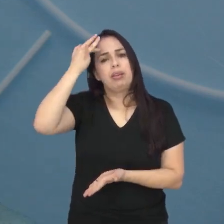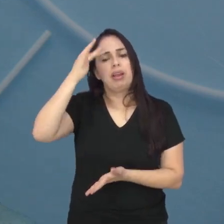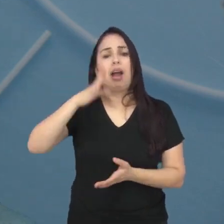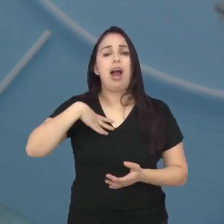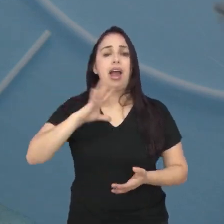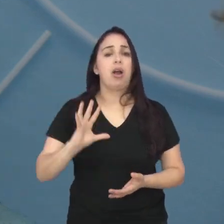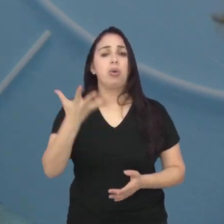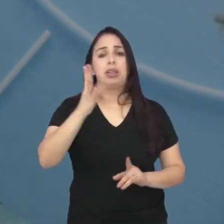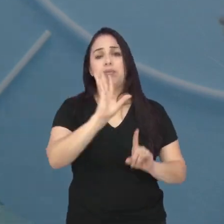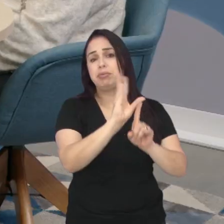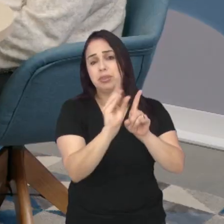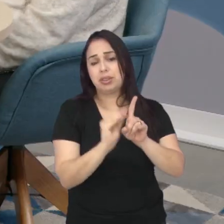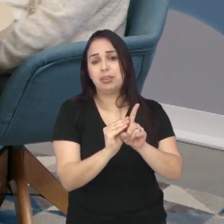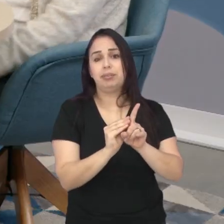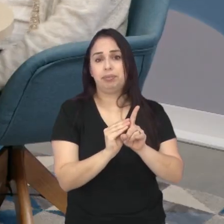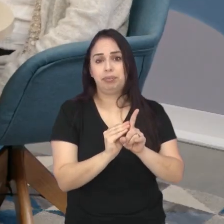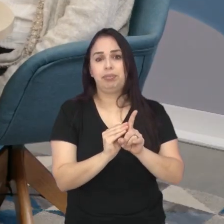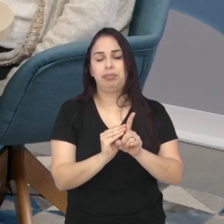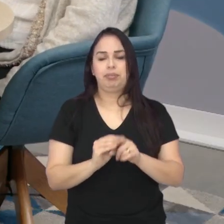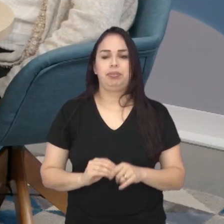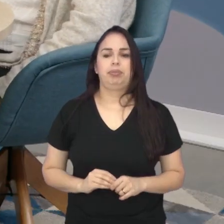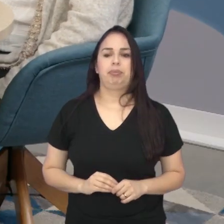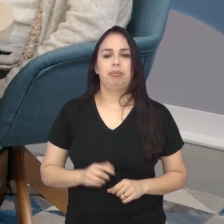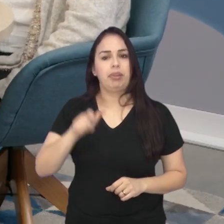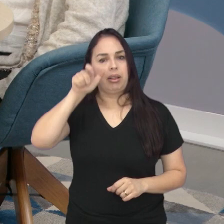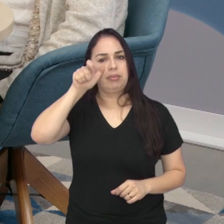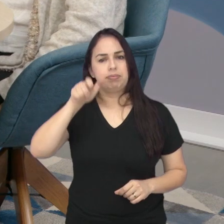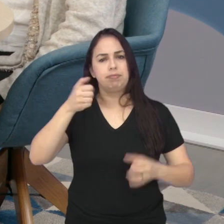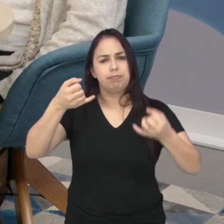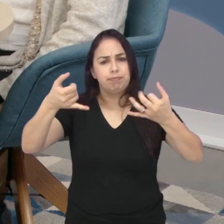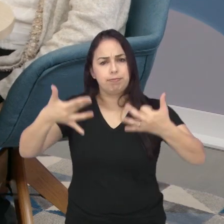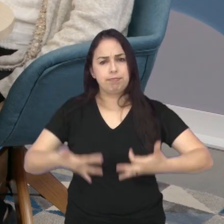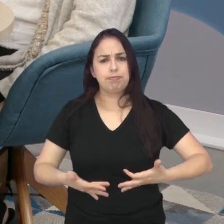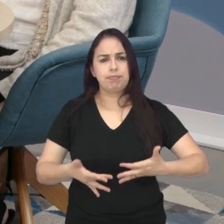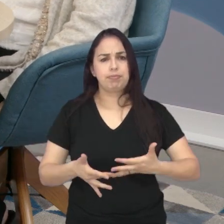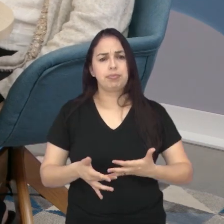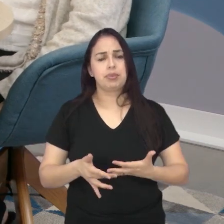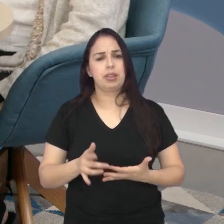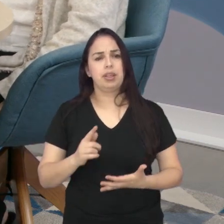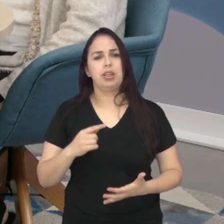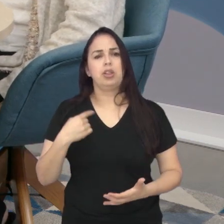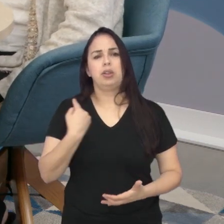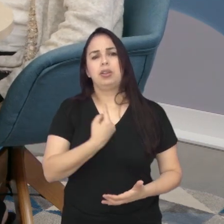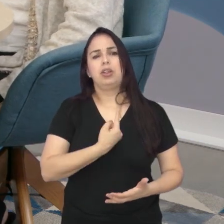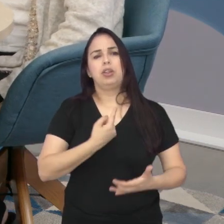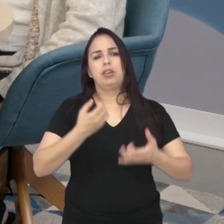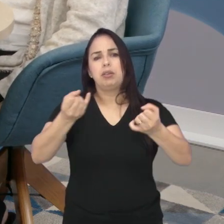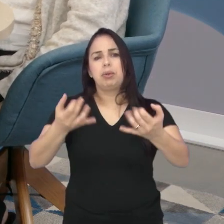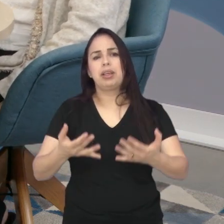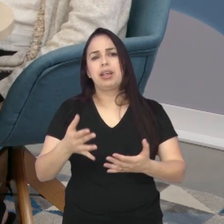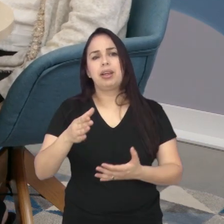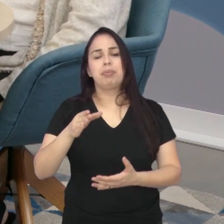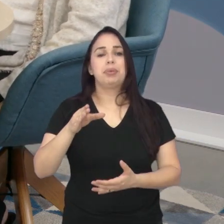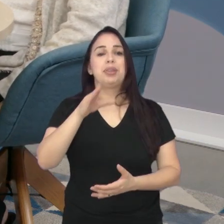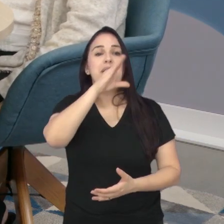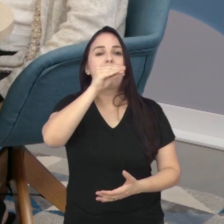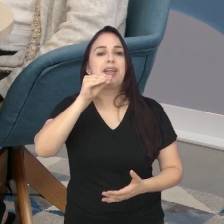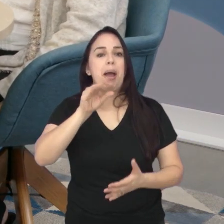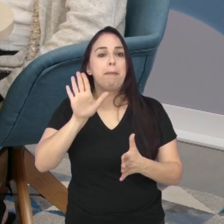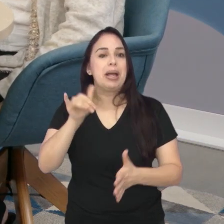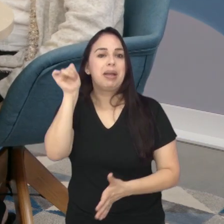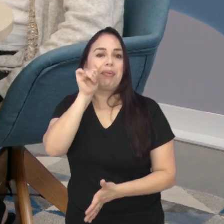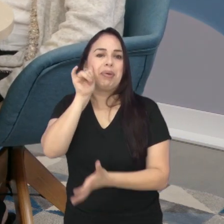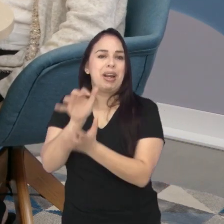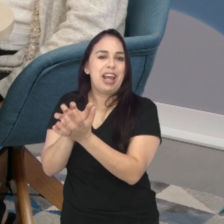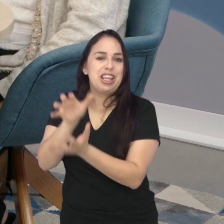de vulnerabilidade, né? Então, é interessante falar nisso, porque a gente falou no adolescente, mas a mulher idosa